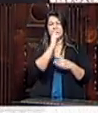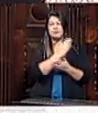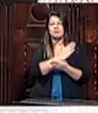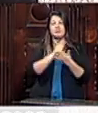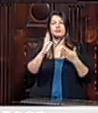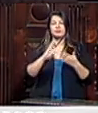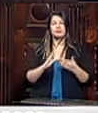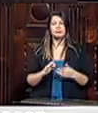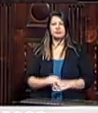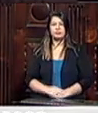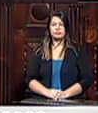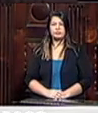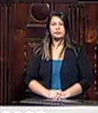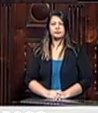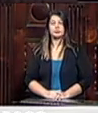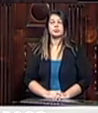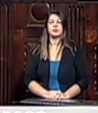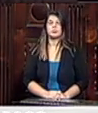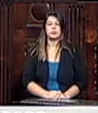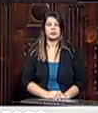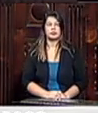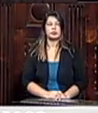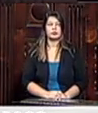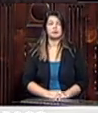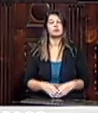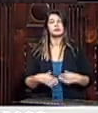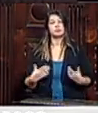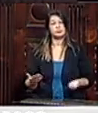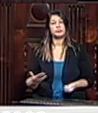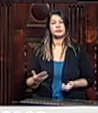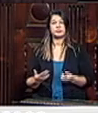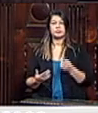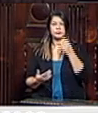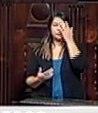democrático. Deputado Paulo Melo, com